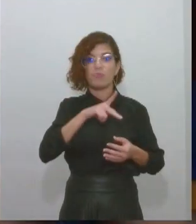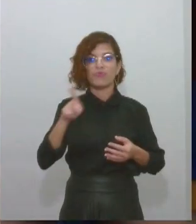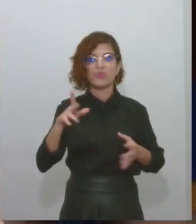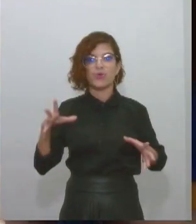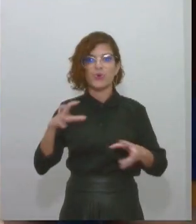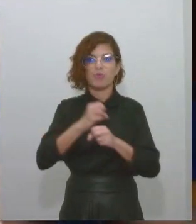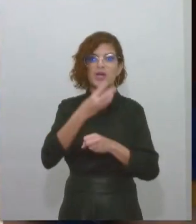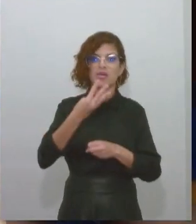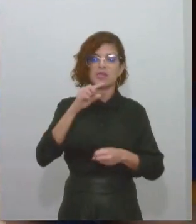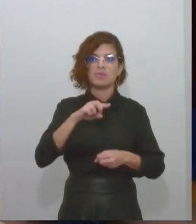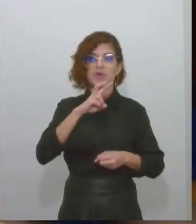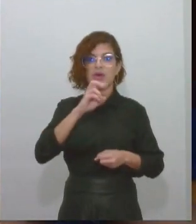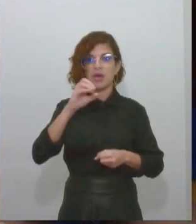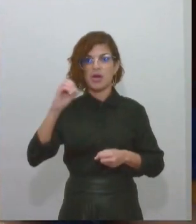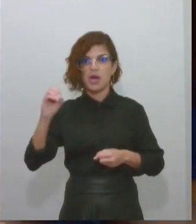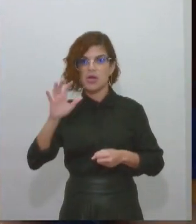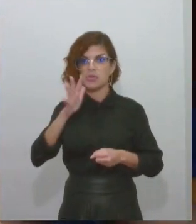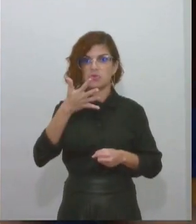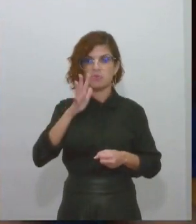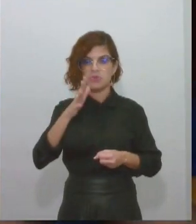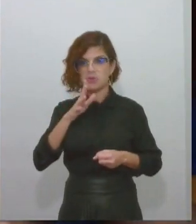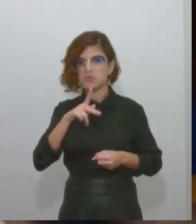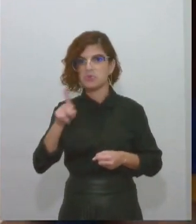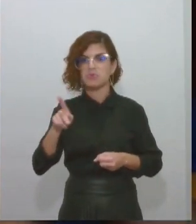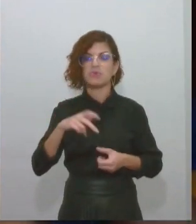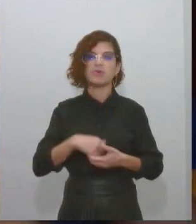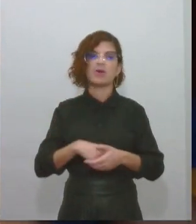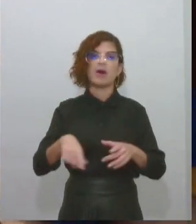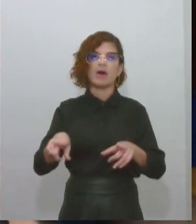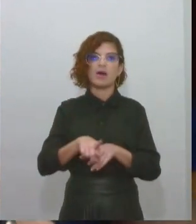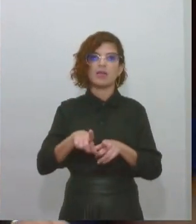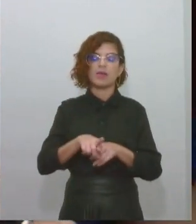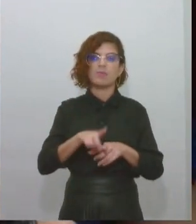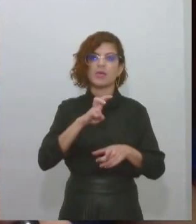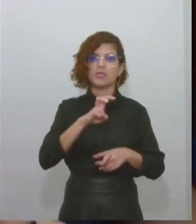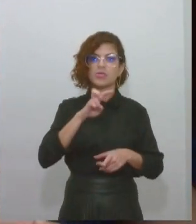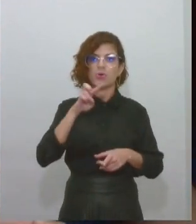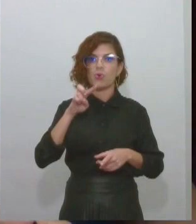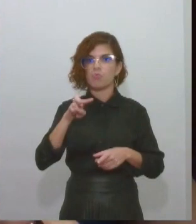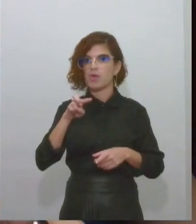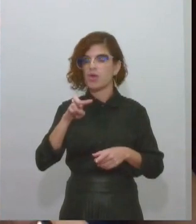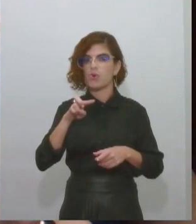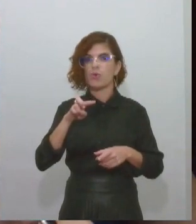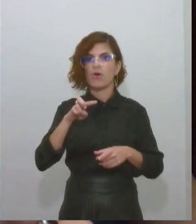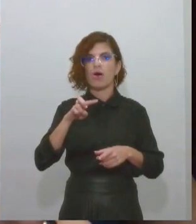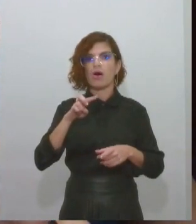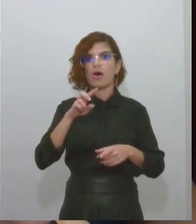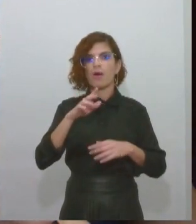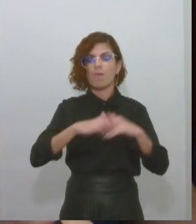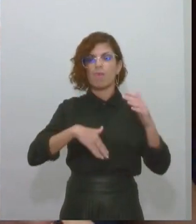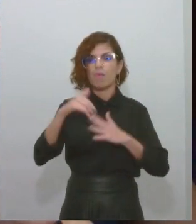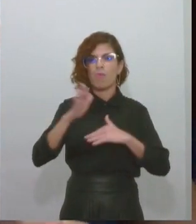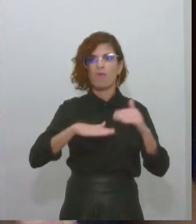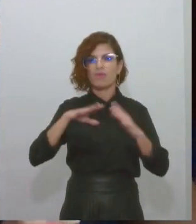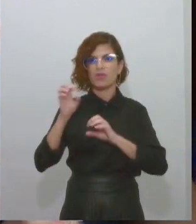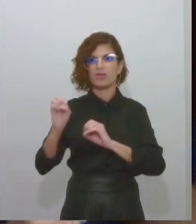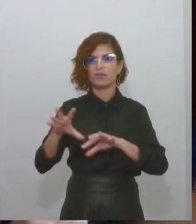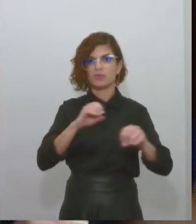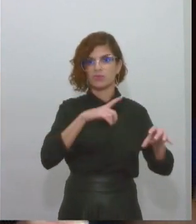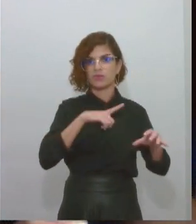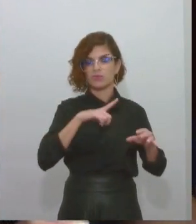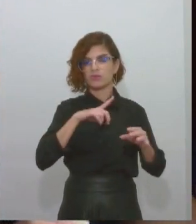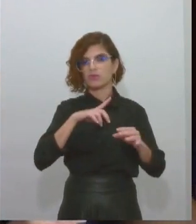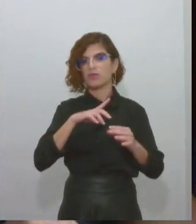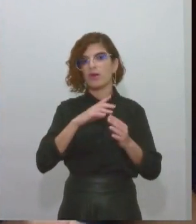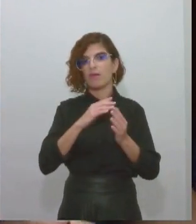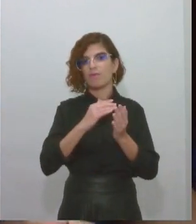5.250 profissionais da educação, entre coordenadores, diretores, merendeiras, que serão beneficiados, até